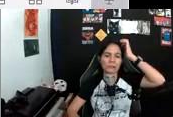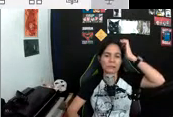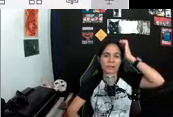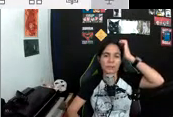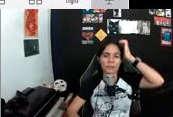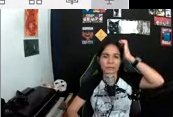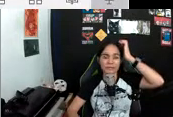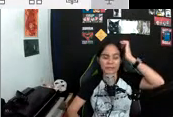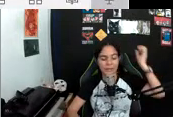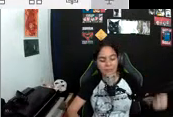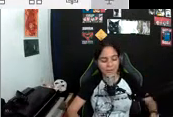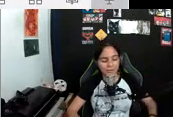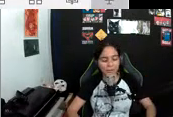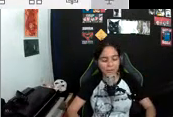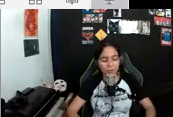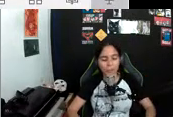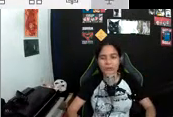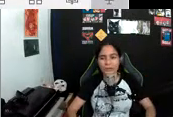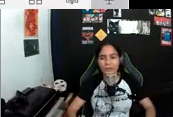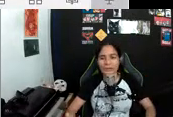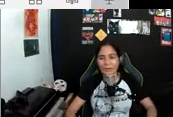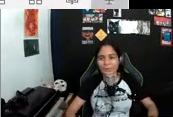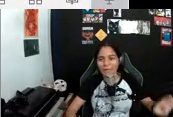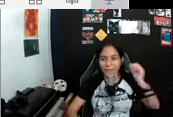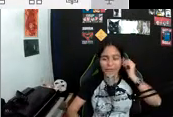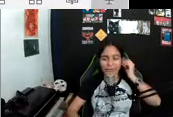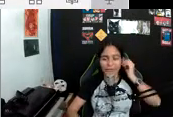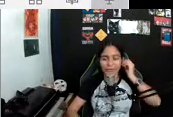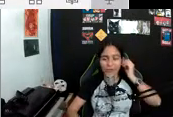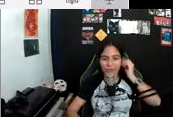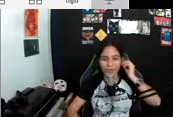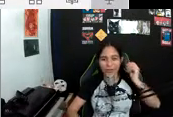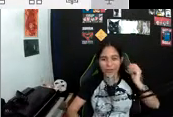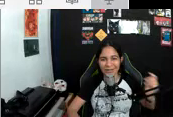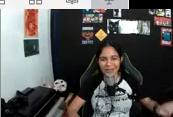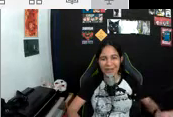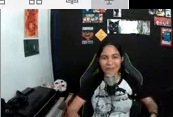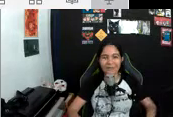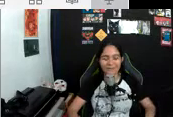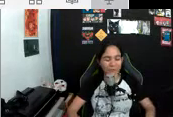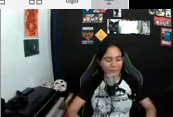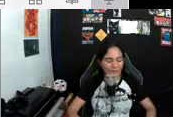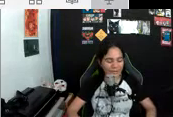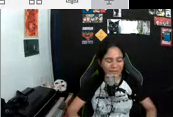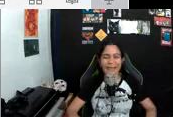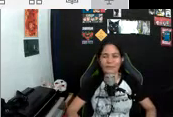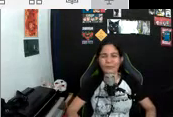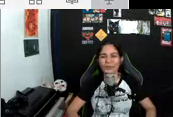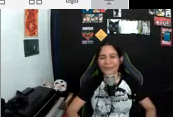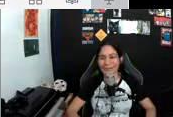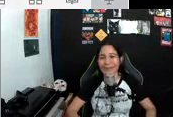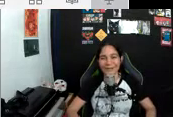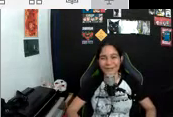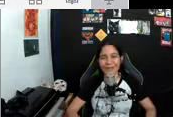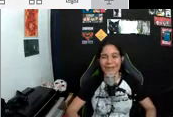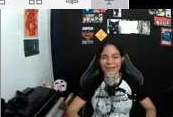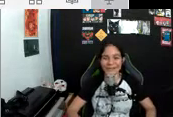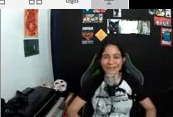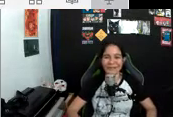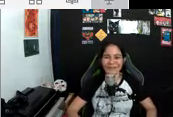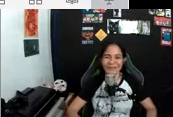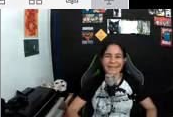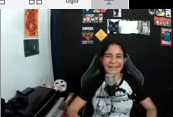sem rasuras e com letra legível. Hoje em dia, ainda bem, a informática ajuda bastante aí para fazer tudo digitado, porque nem todos